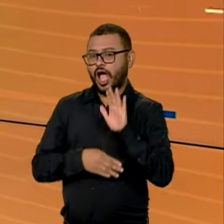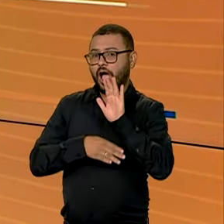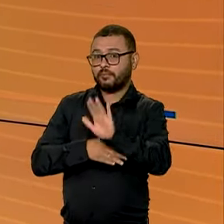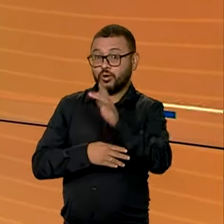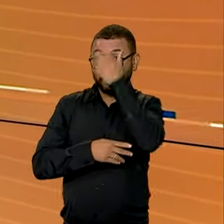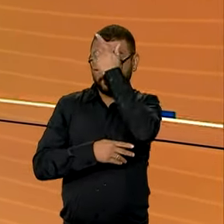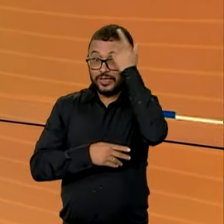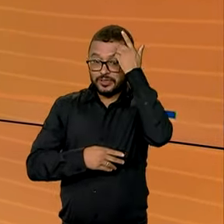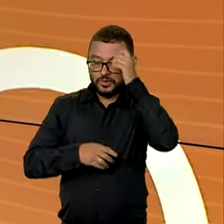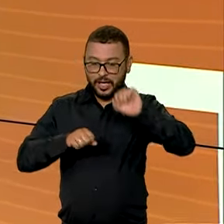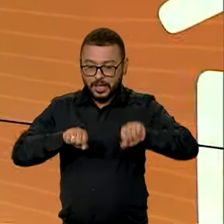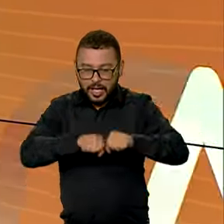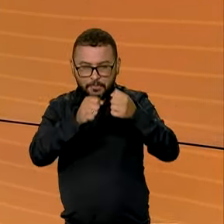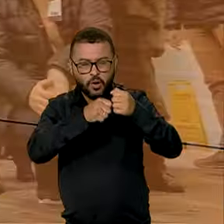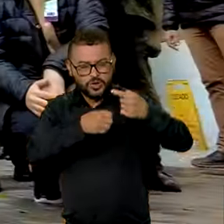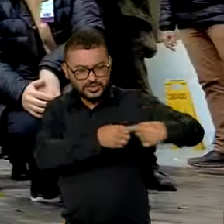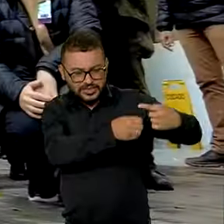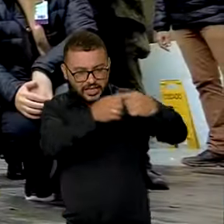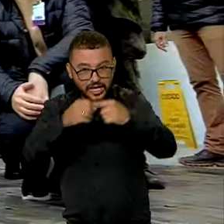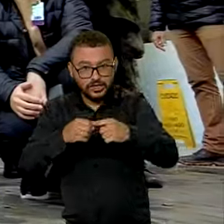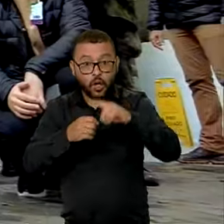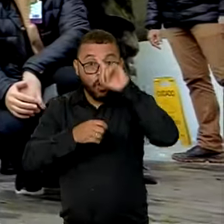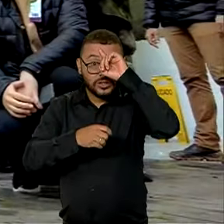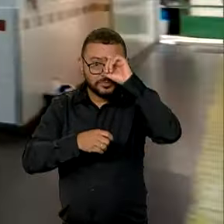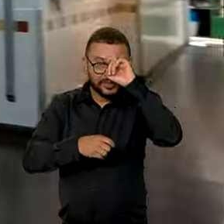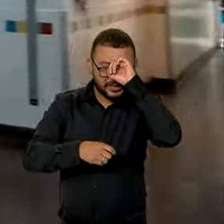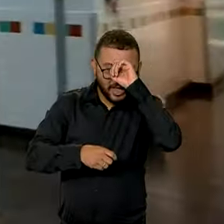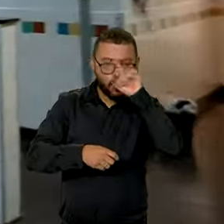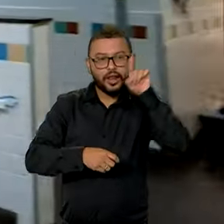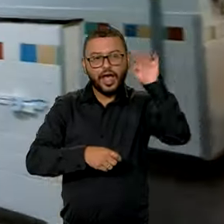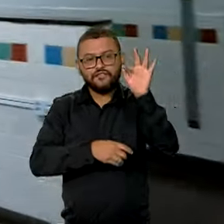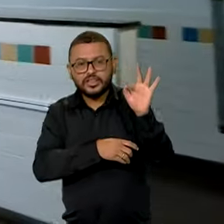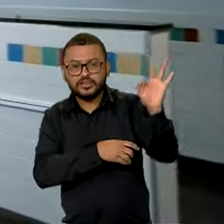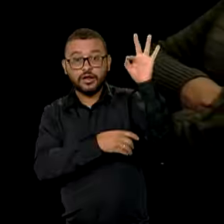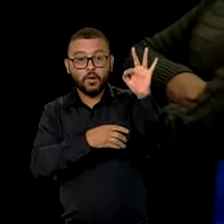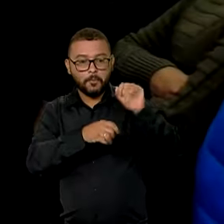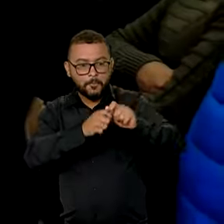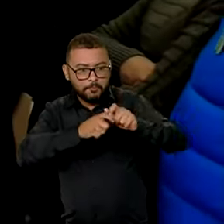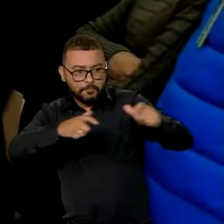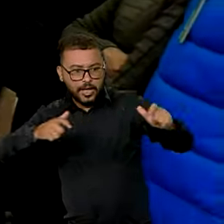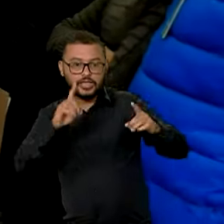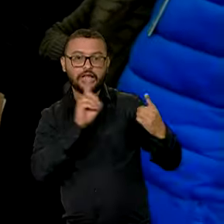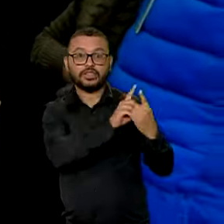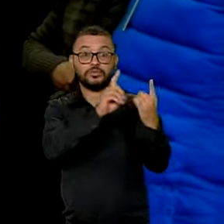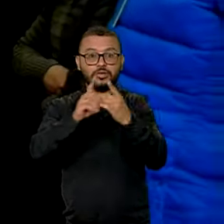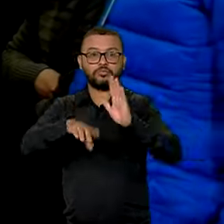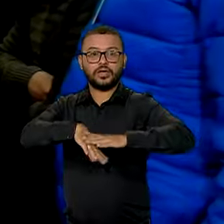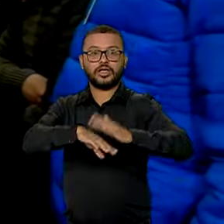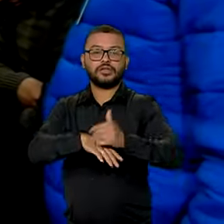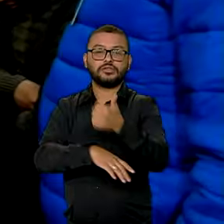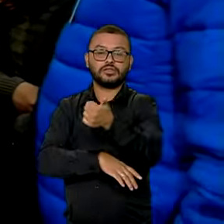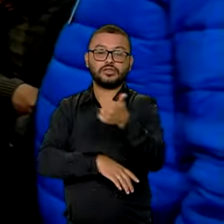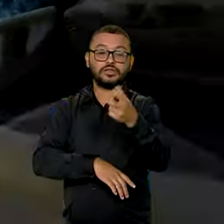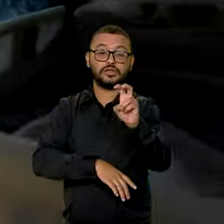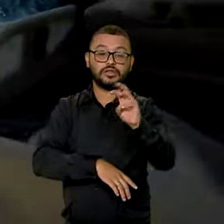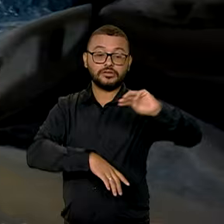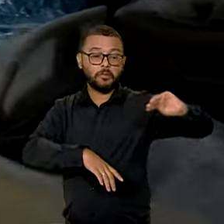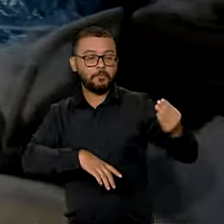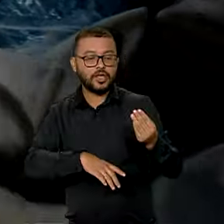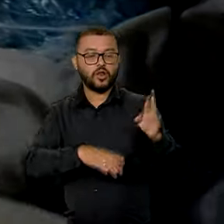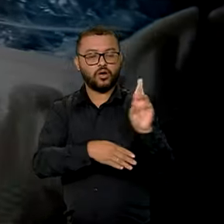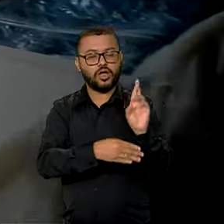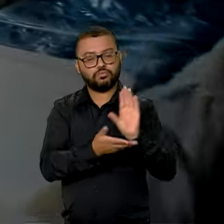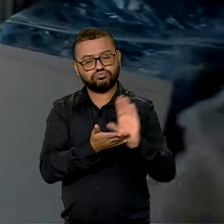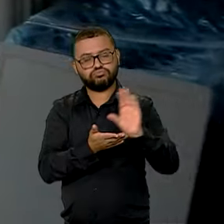à população atingida. Hospitais federais do estado vão ampliar o atendimento. Até agora, já foram investidos 115